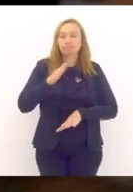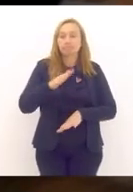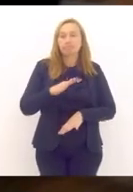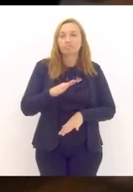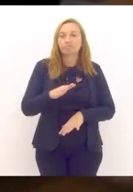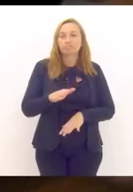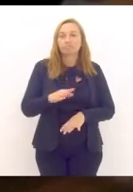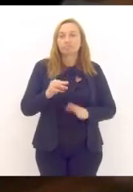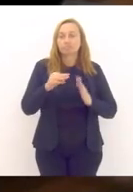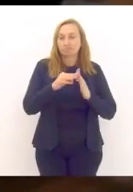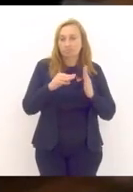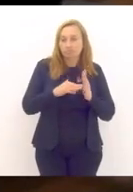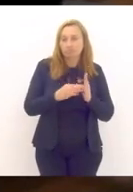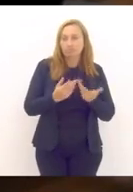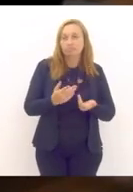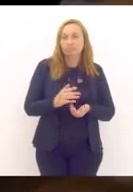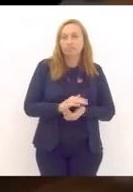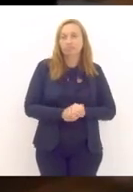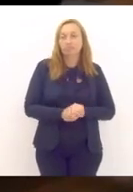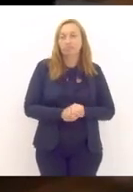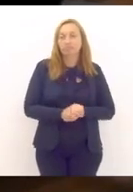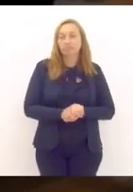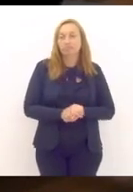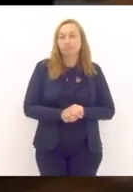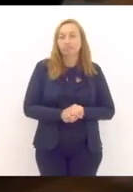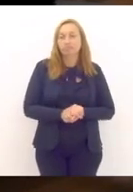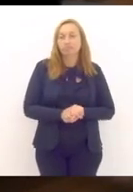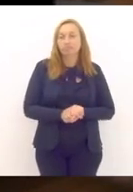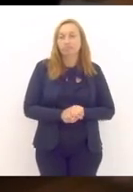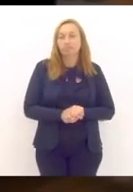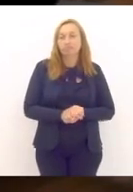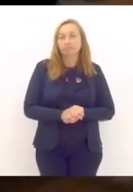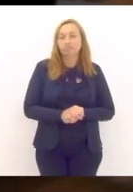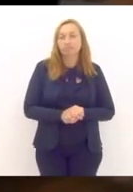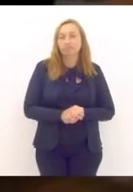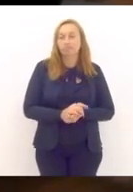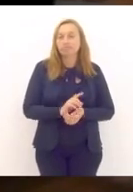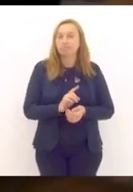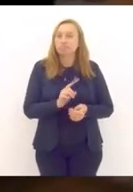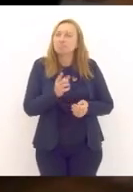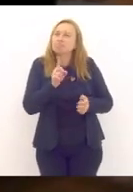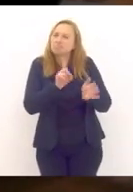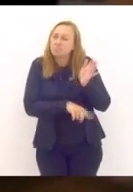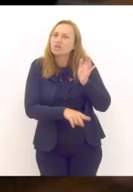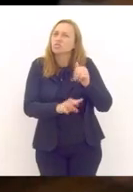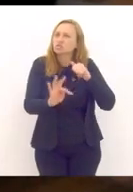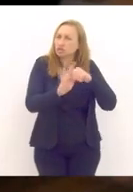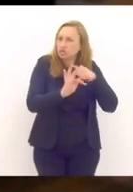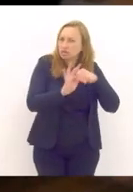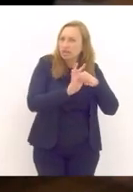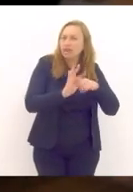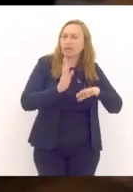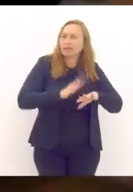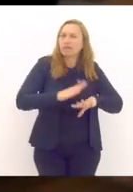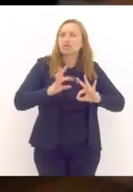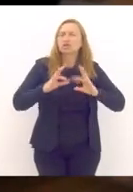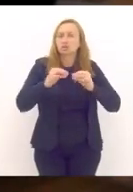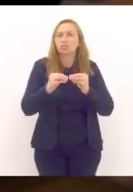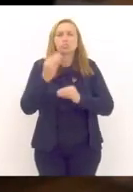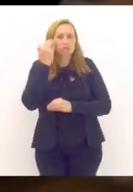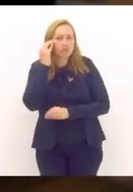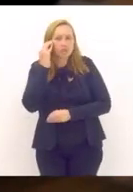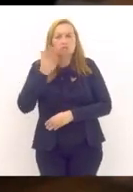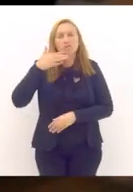dessas metas, né, de uma maneira, né, nem tão tecnicista, mas que todos possam ter a